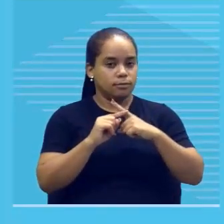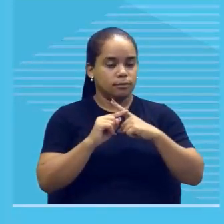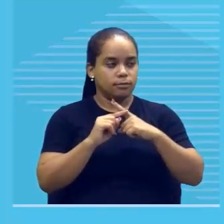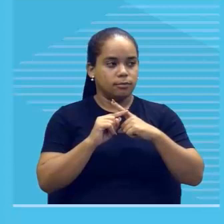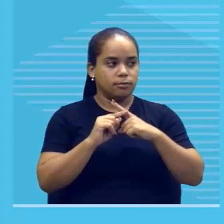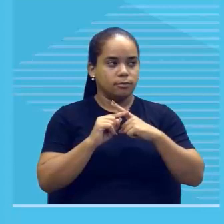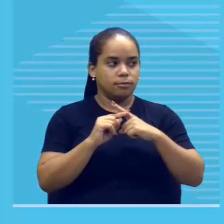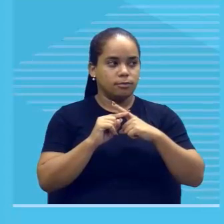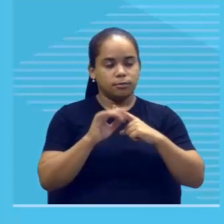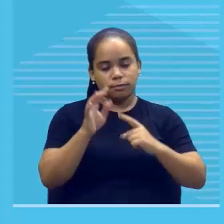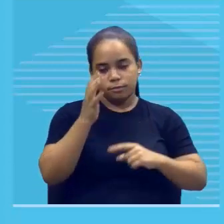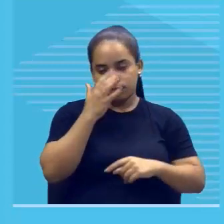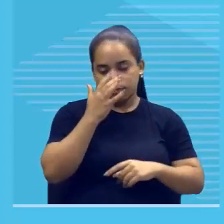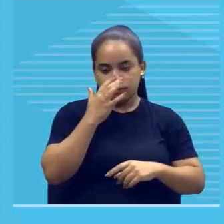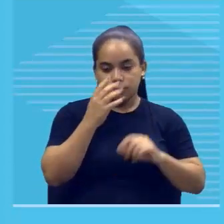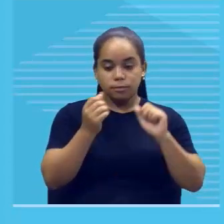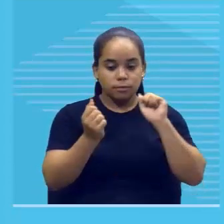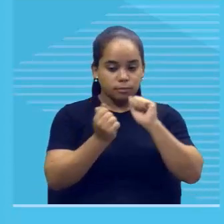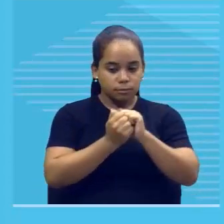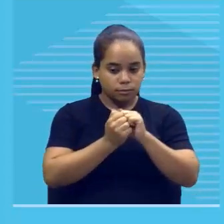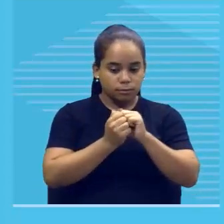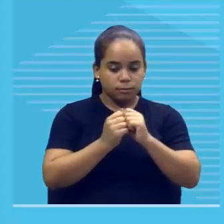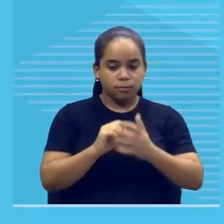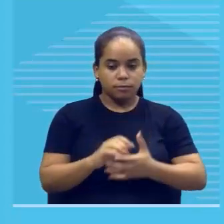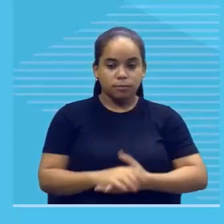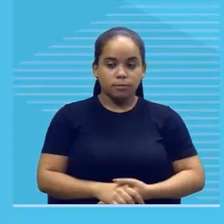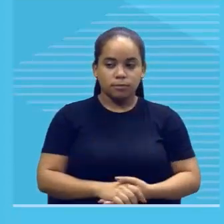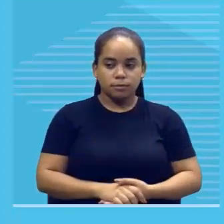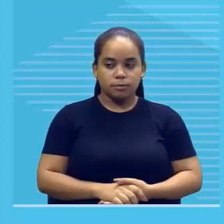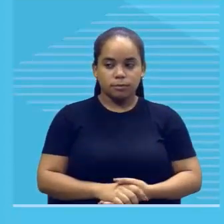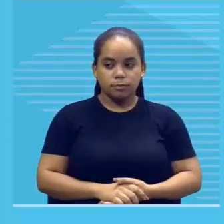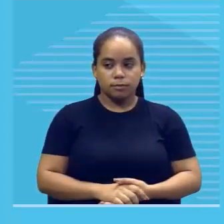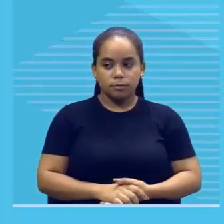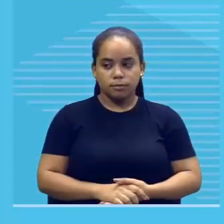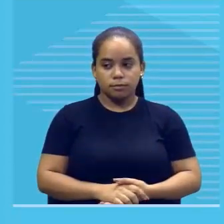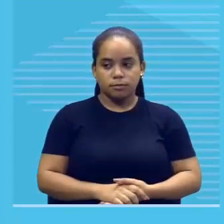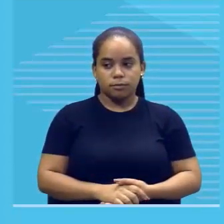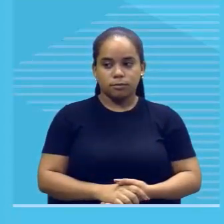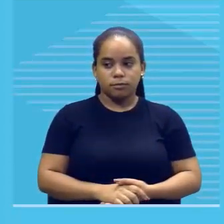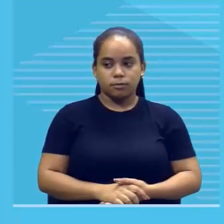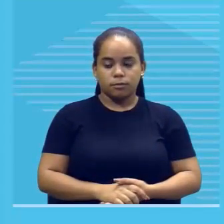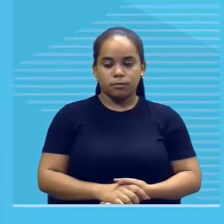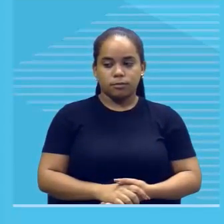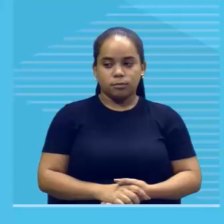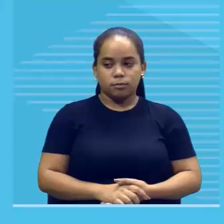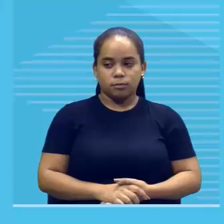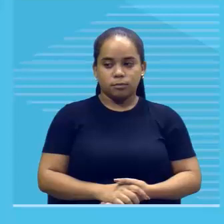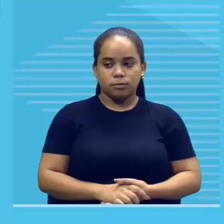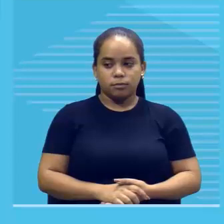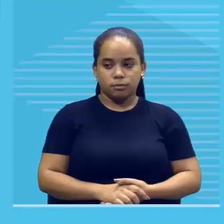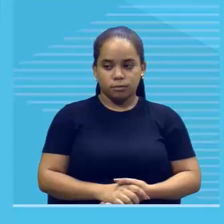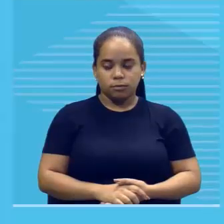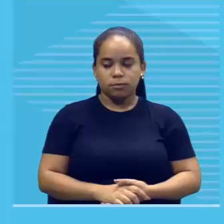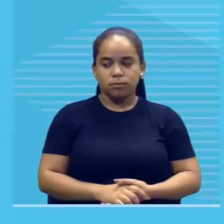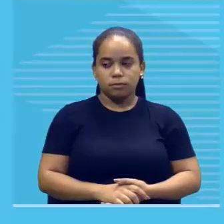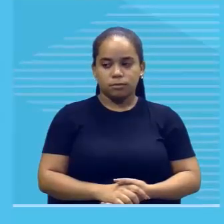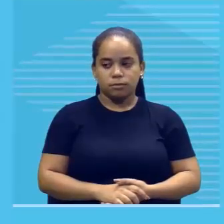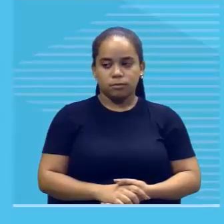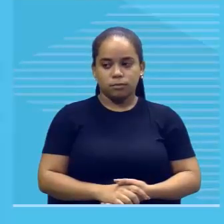quem Acompanha comigo oi olha só o